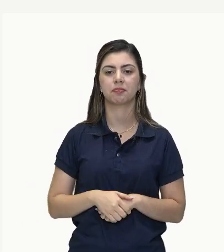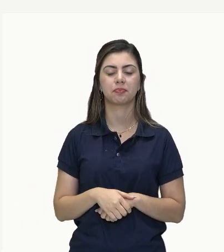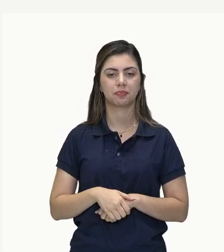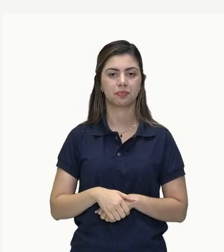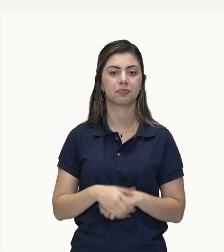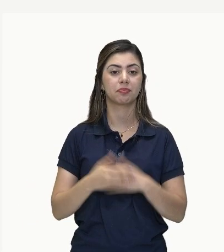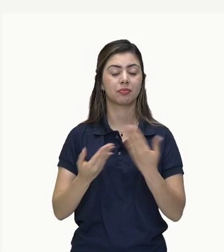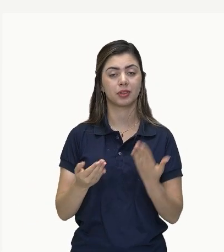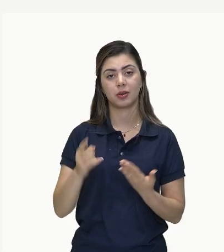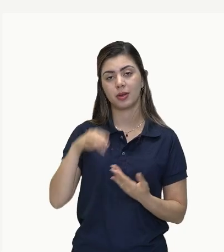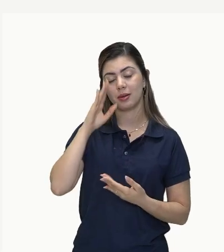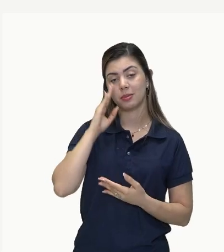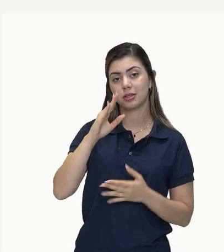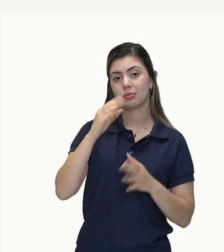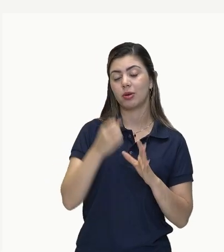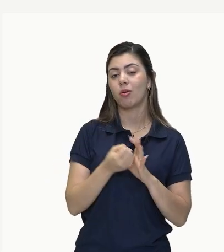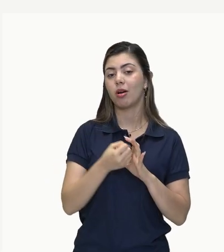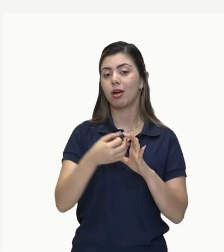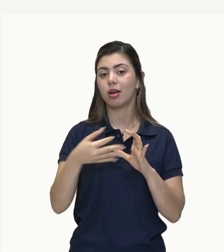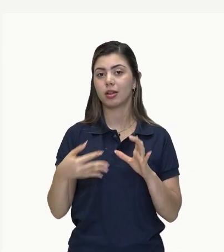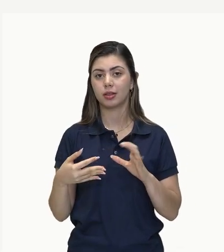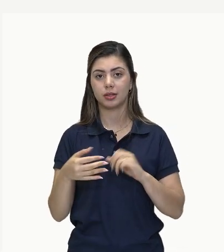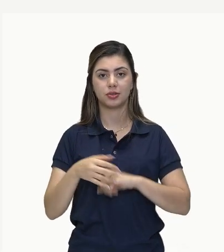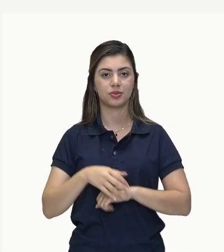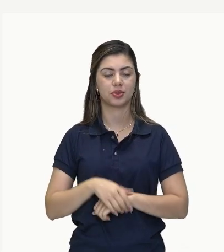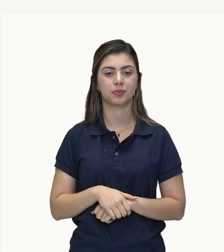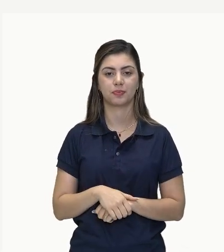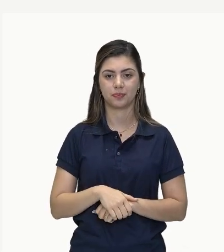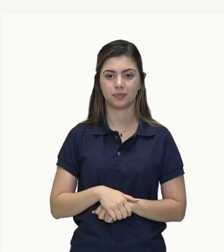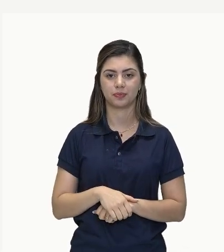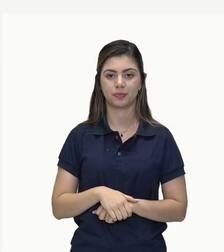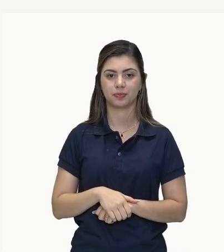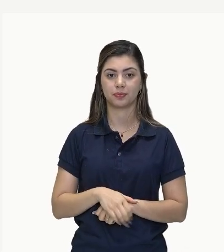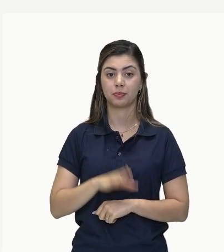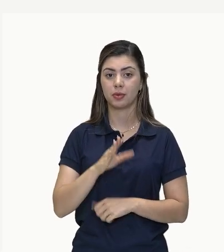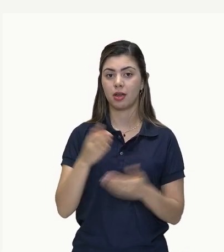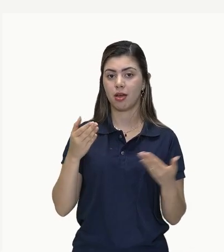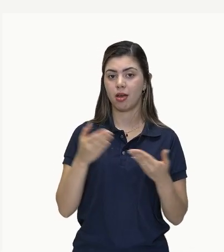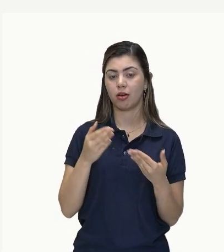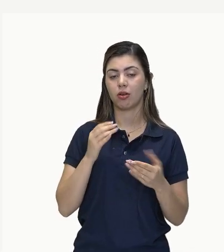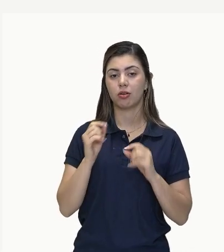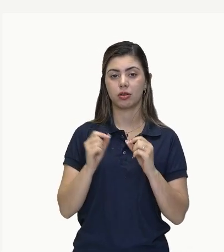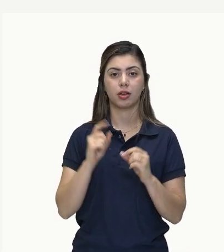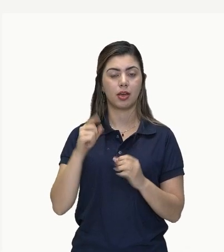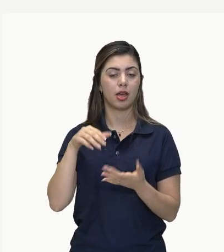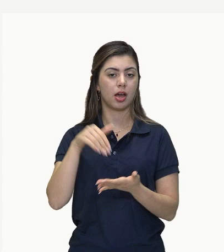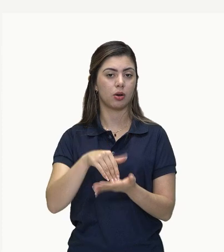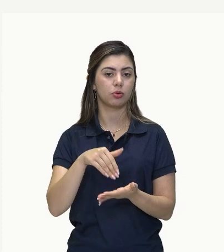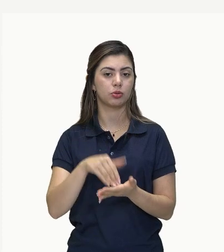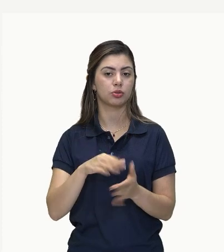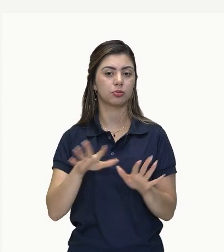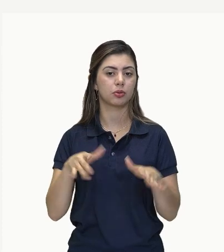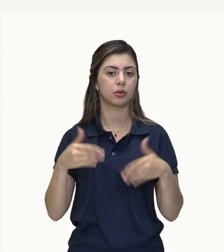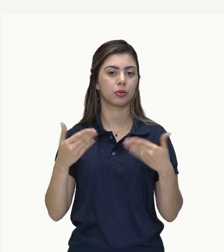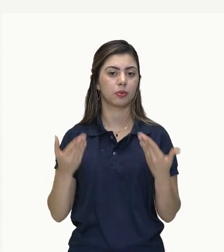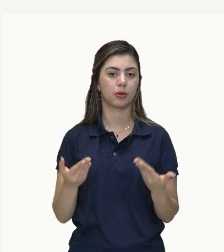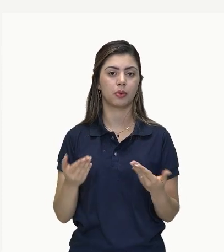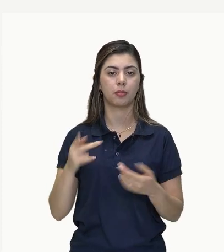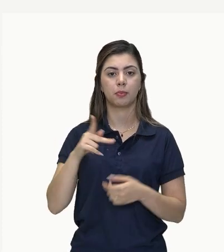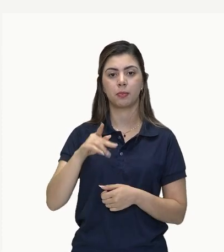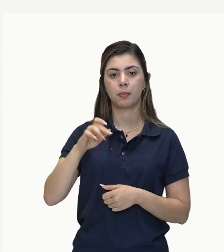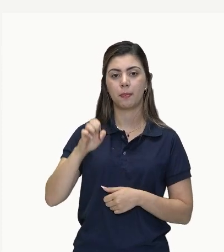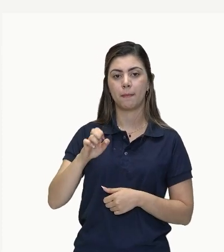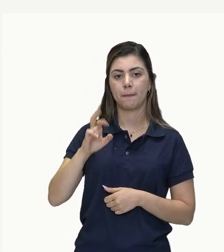é a principal característica entre elas. E a última é a chamada de